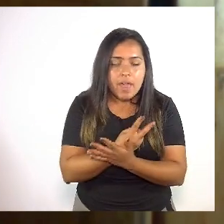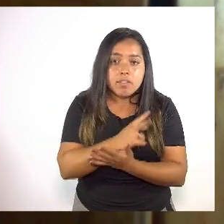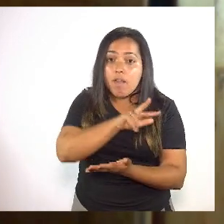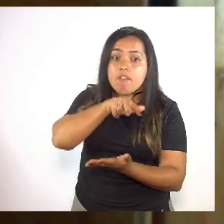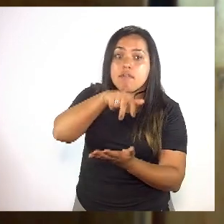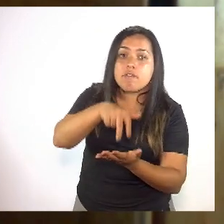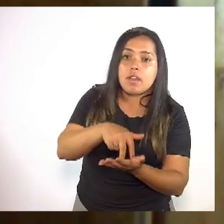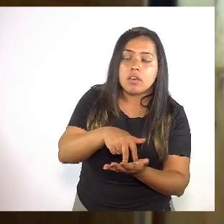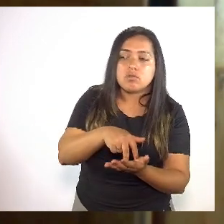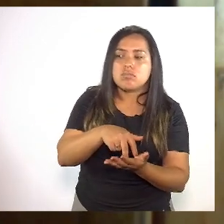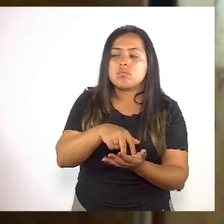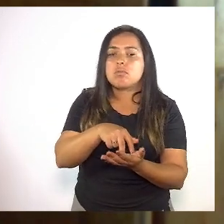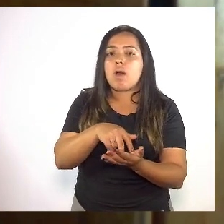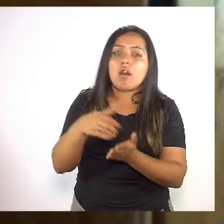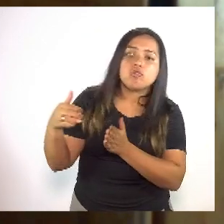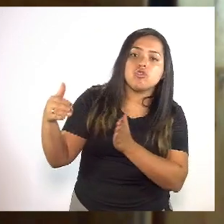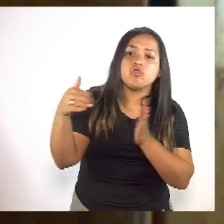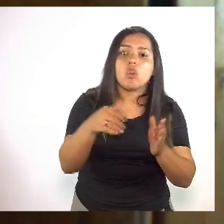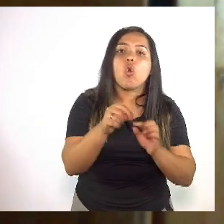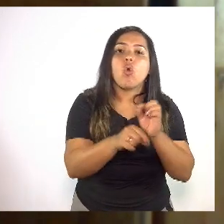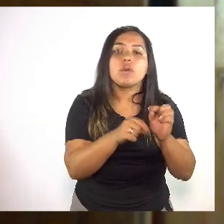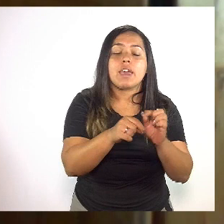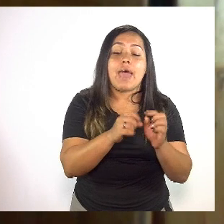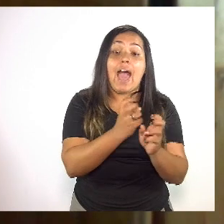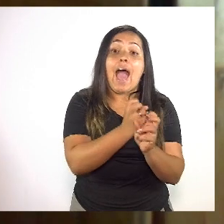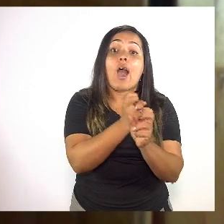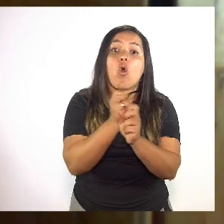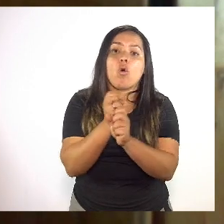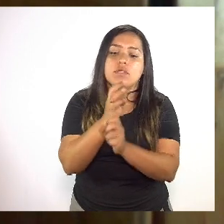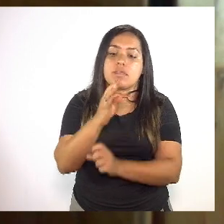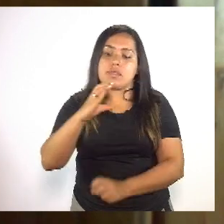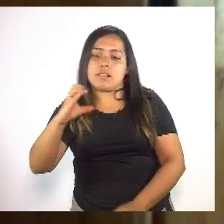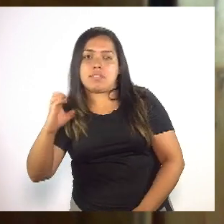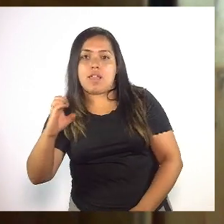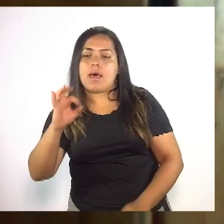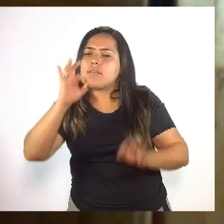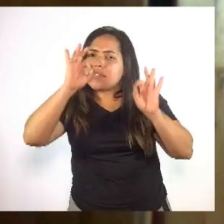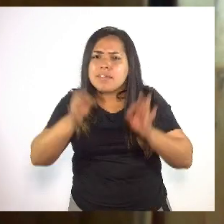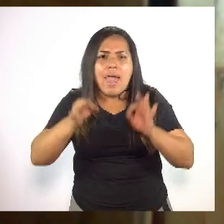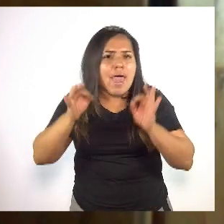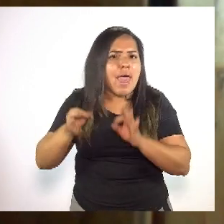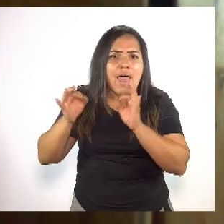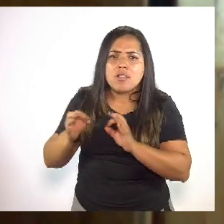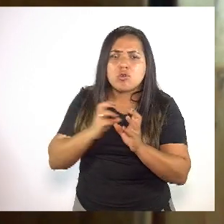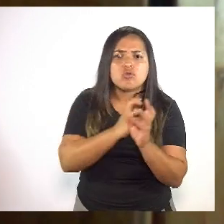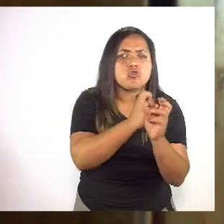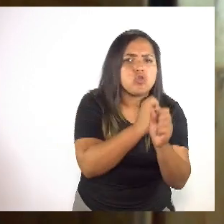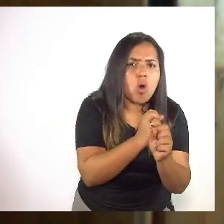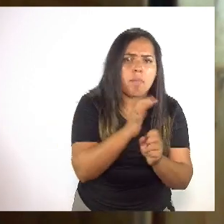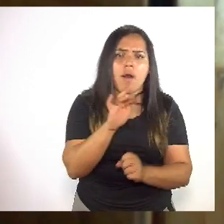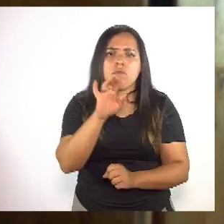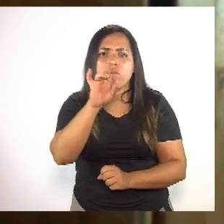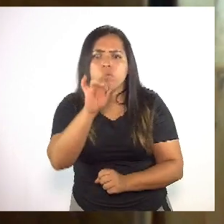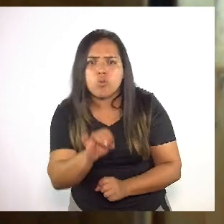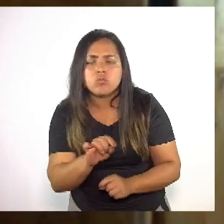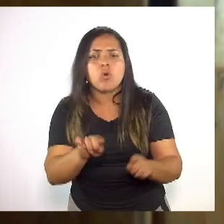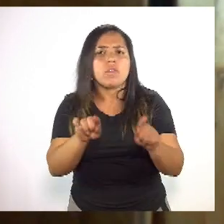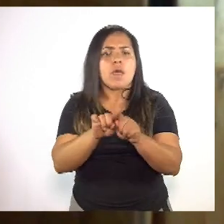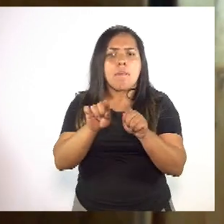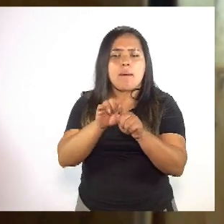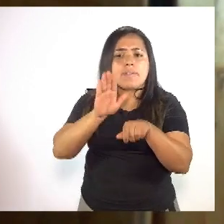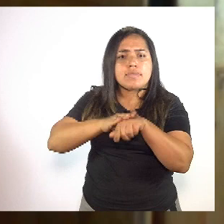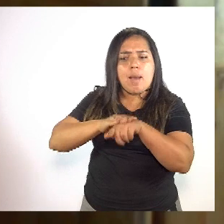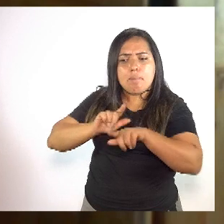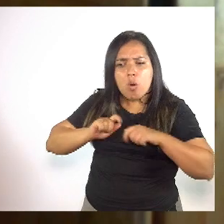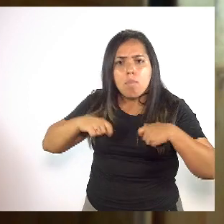veio a conta do Tribunal de Contas, toda correta, quer seja no fundo, quer seja na